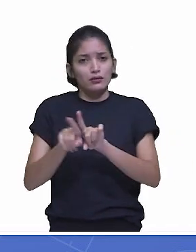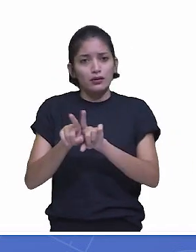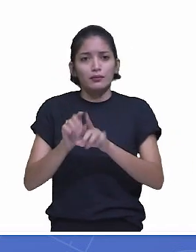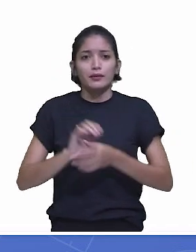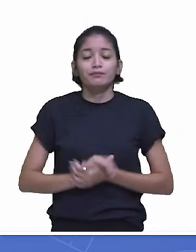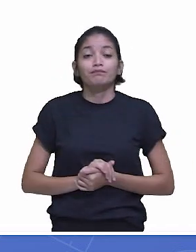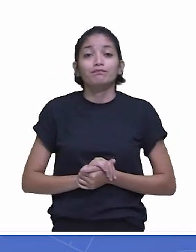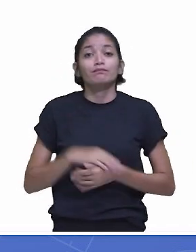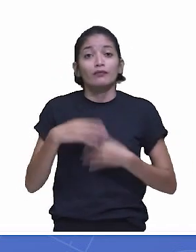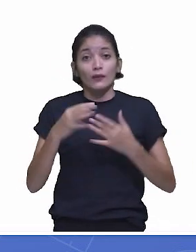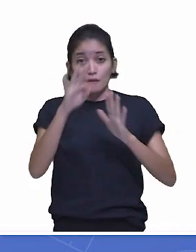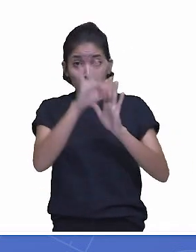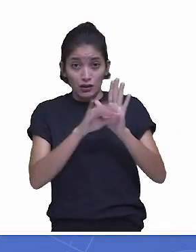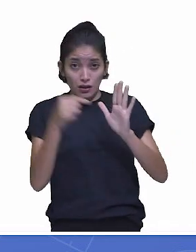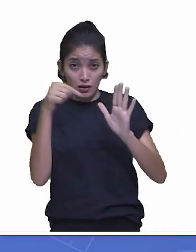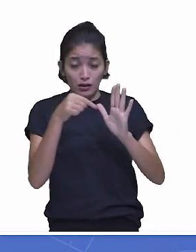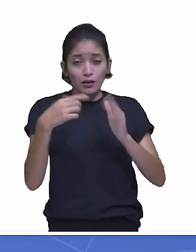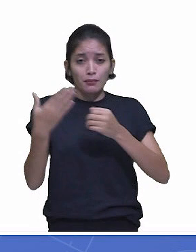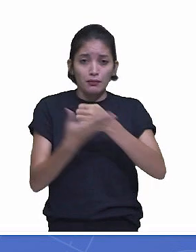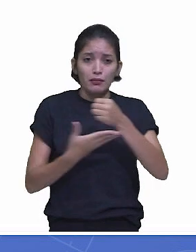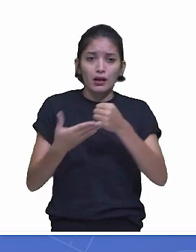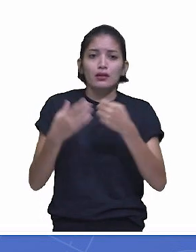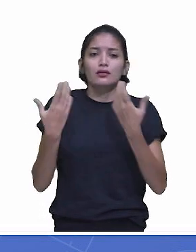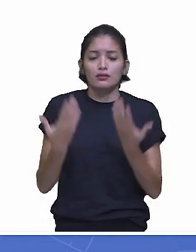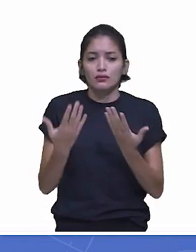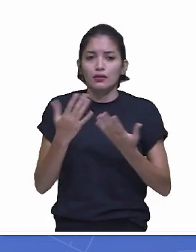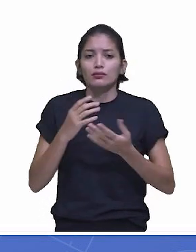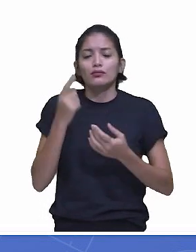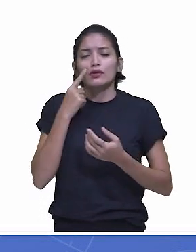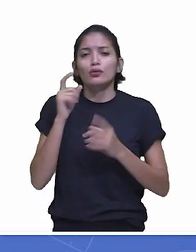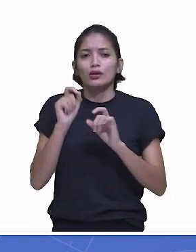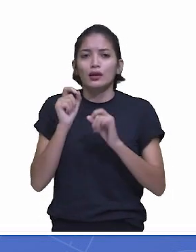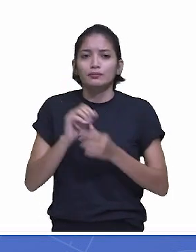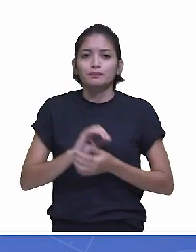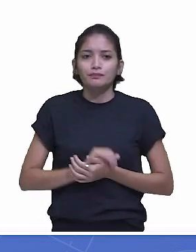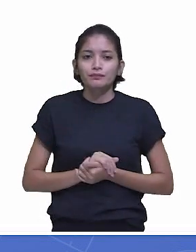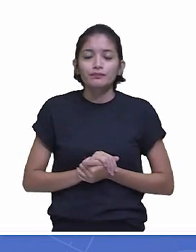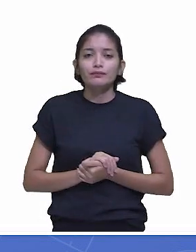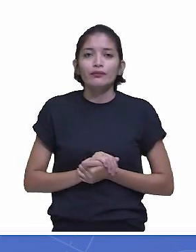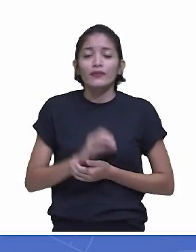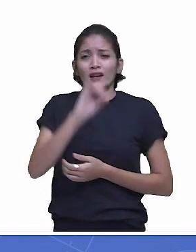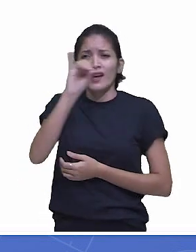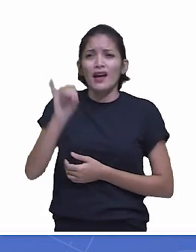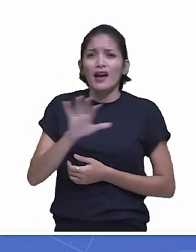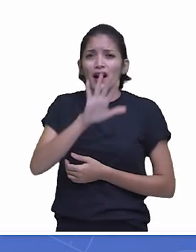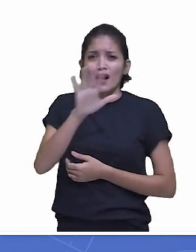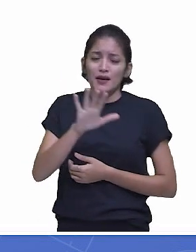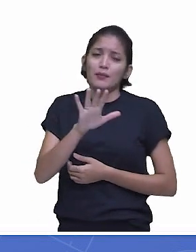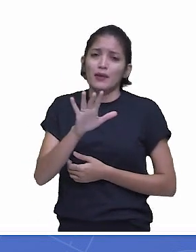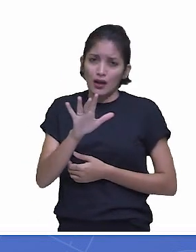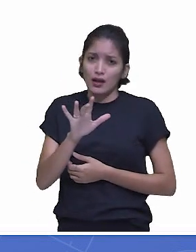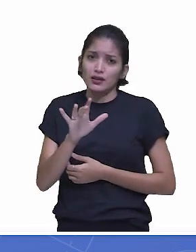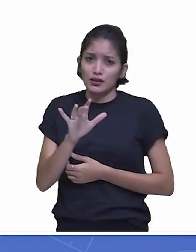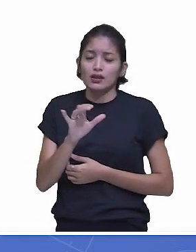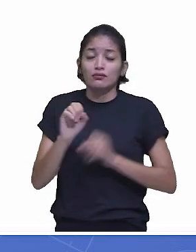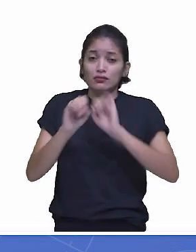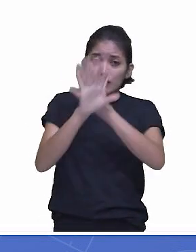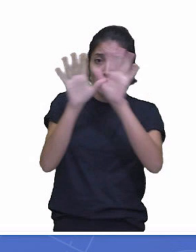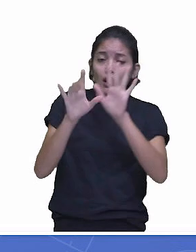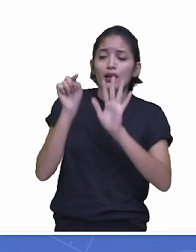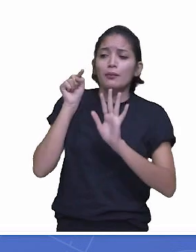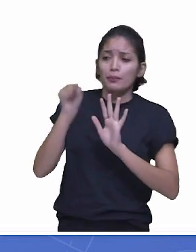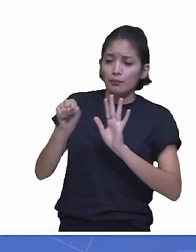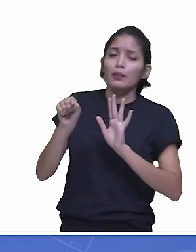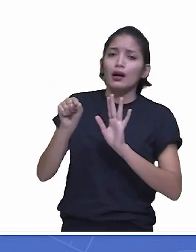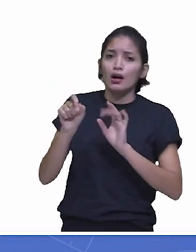ou período. Com base nesse texto, vamos lá. Para navegar pela imagem em alta definição, basta